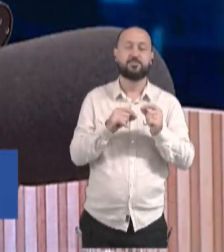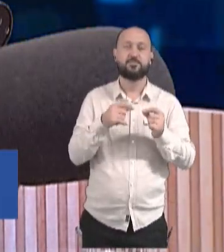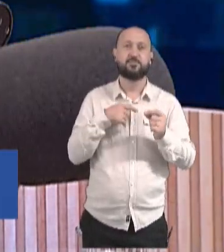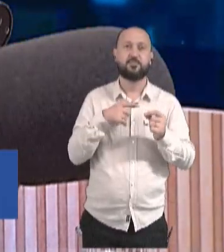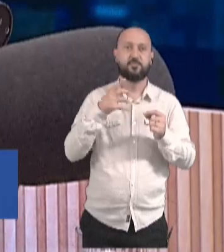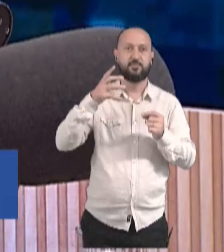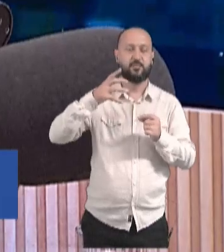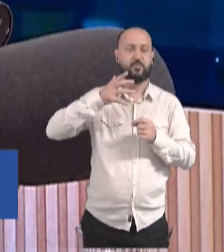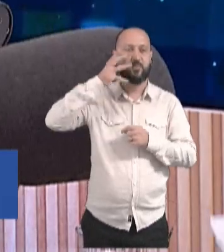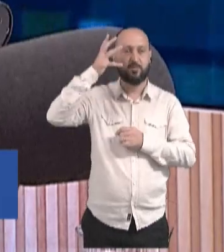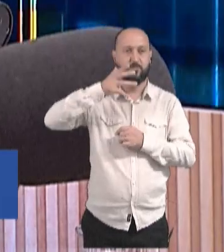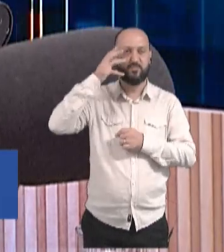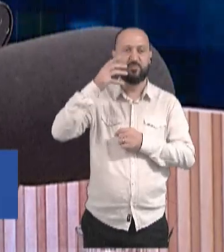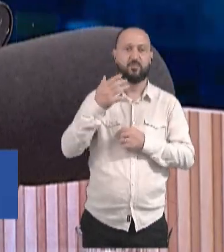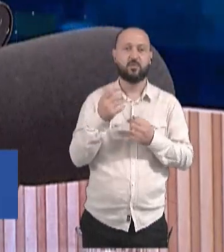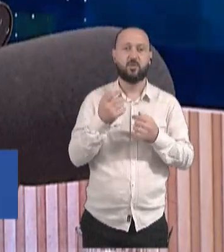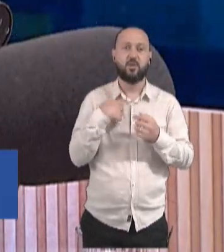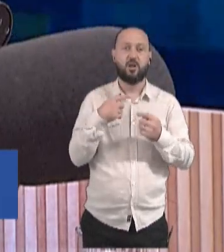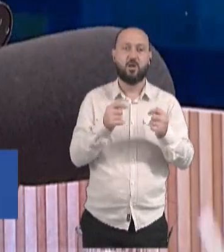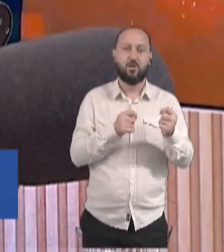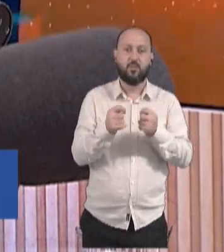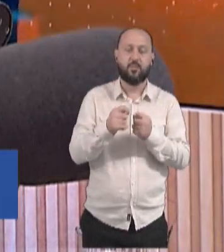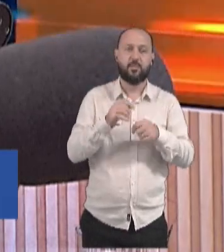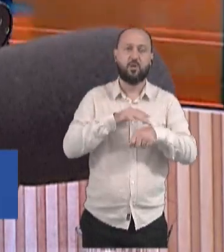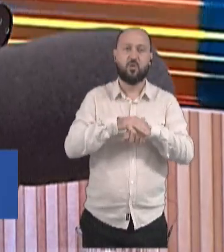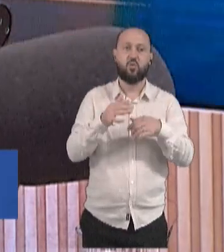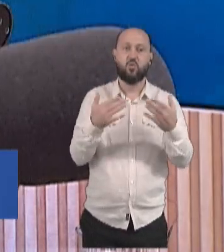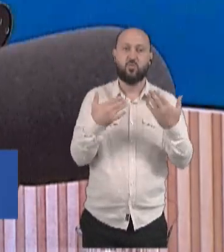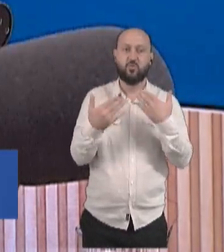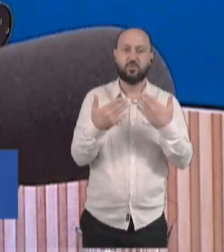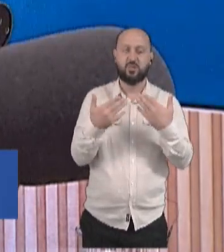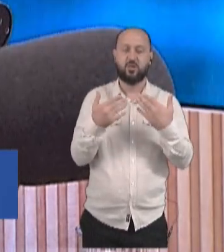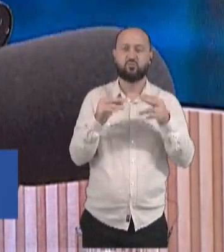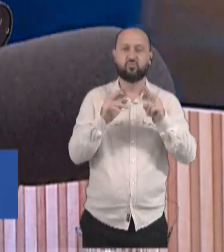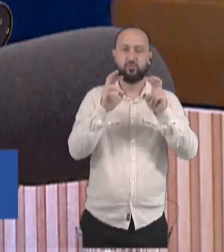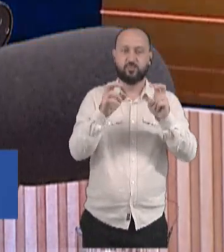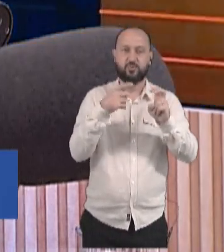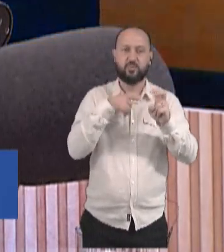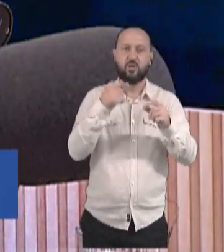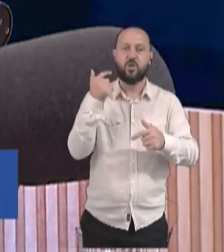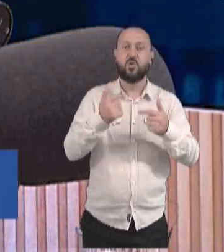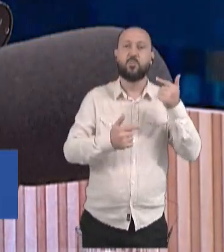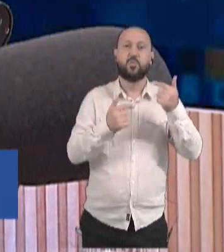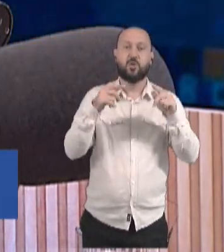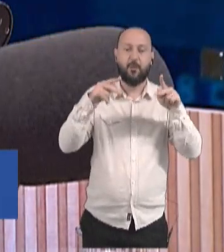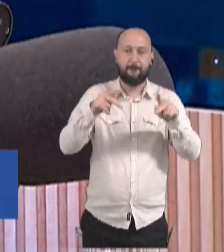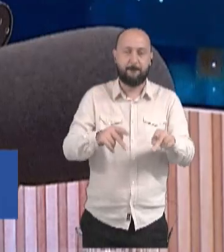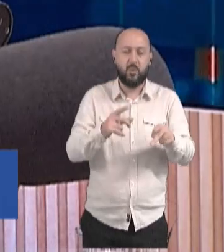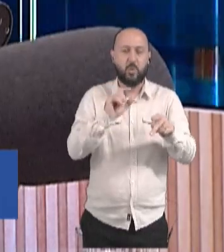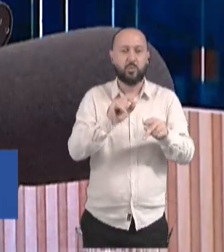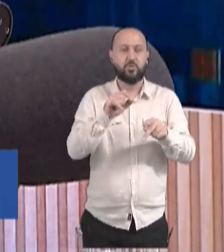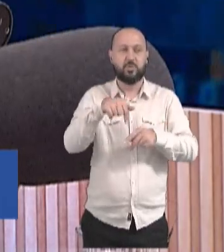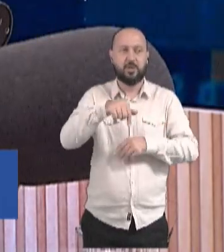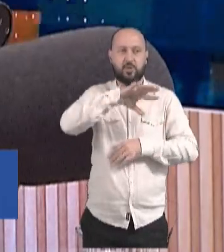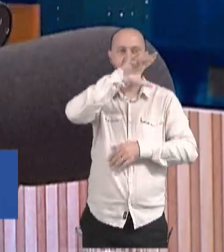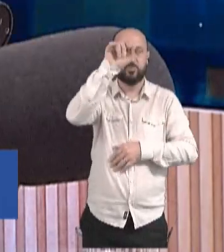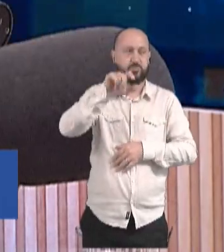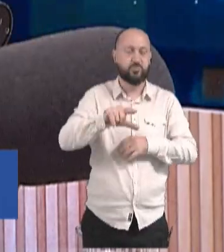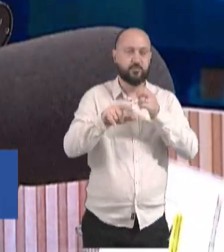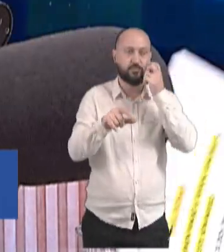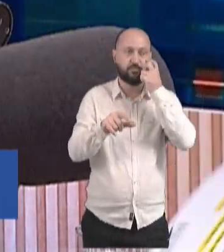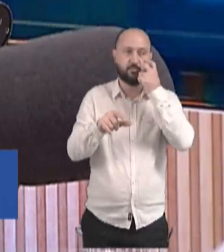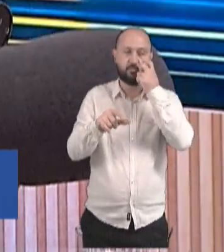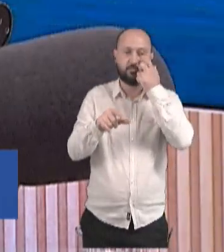segunda palestra é com a moderadora para falar sobre políticas públicas de Mato Grosso do